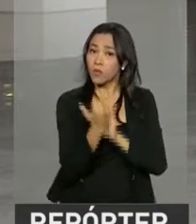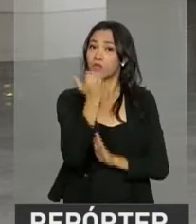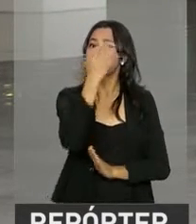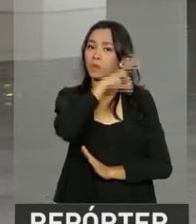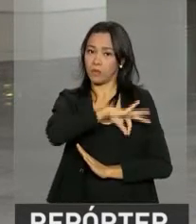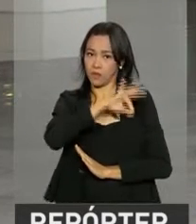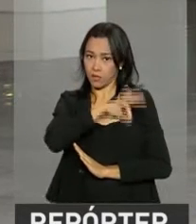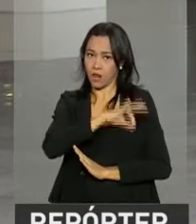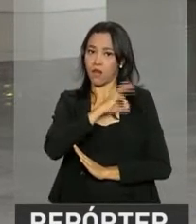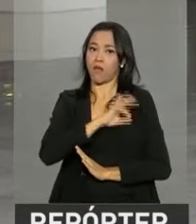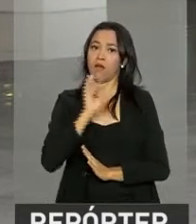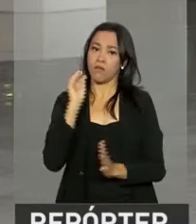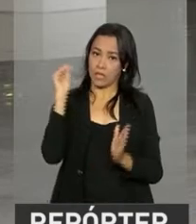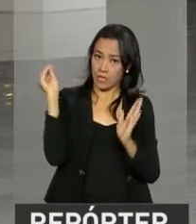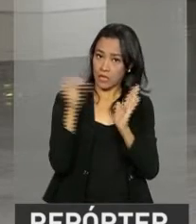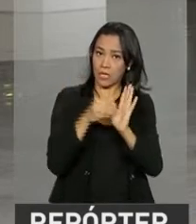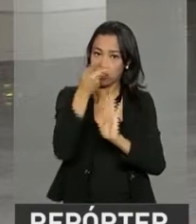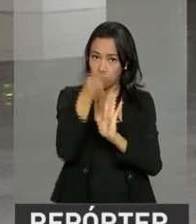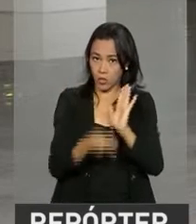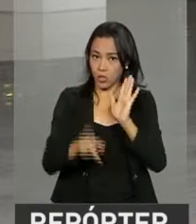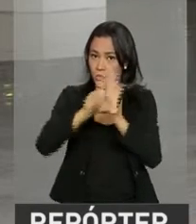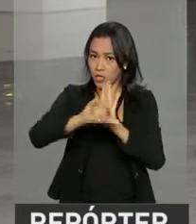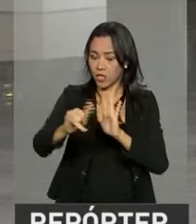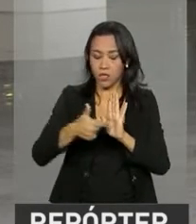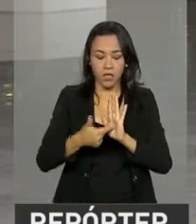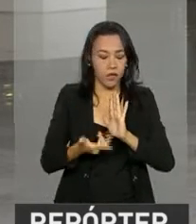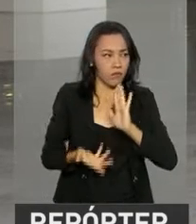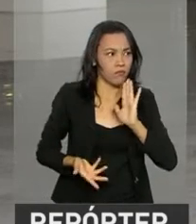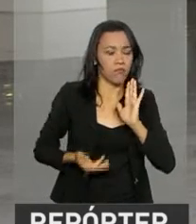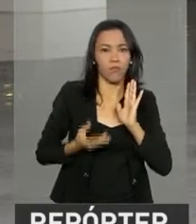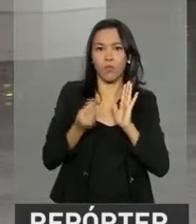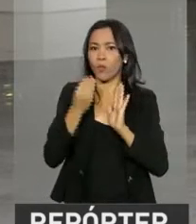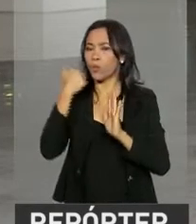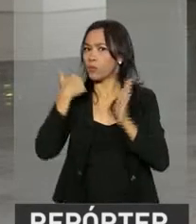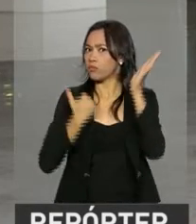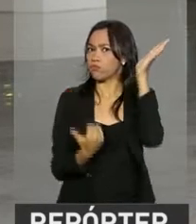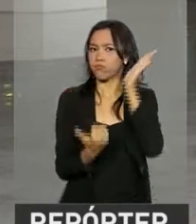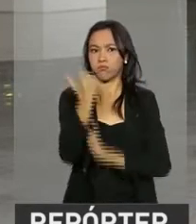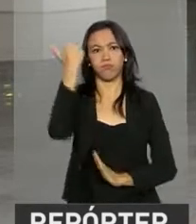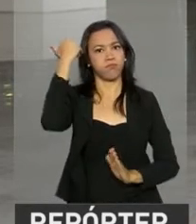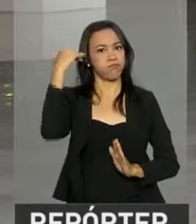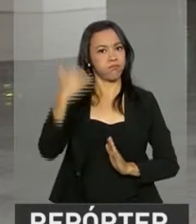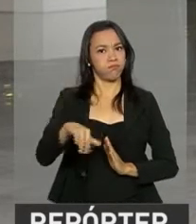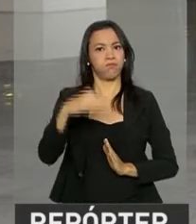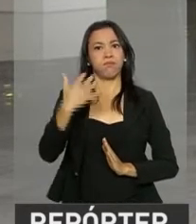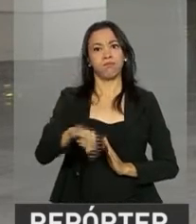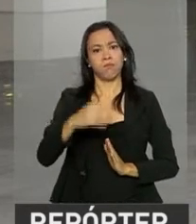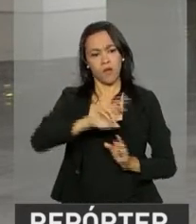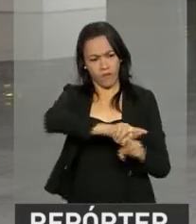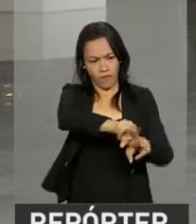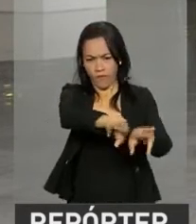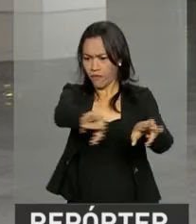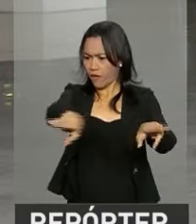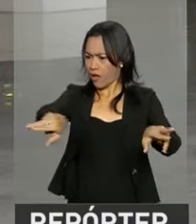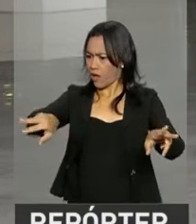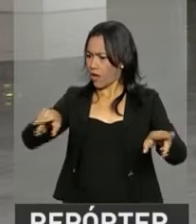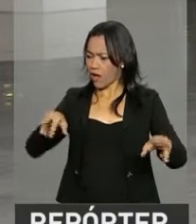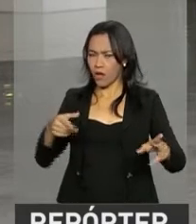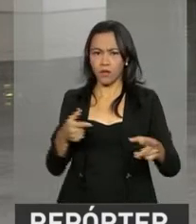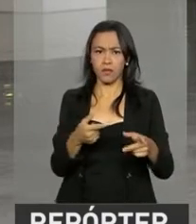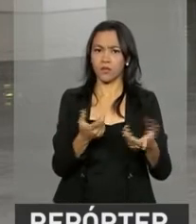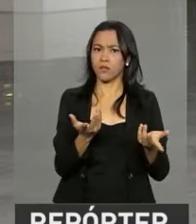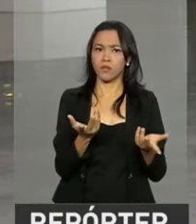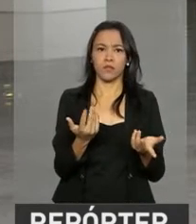os reajustes previstos nesse projeto de lei eram muito acima dos praticados em relação ao conjunto dos servidores públicos